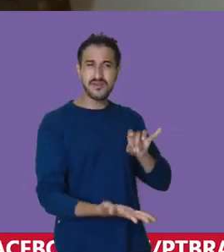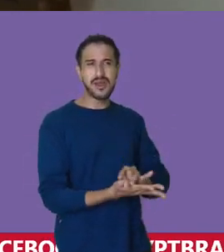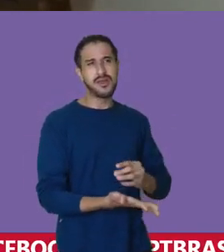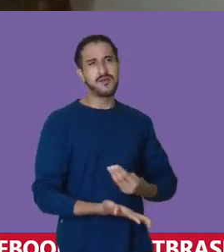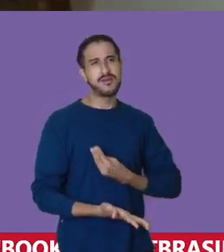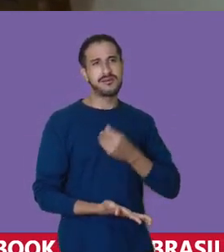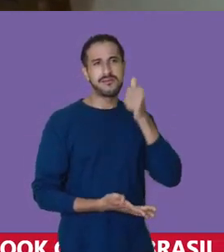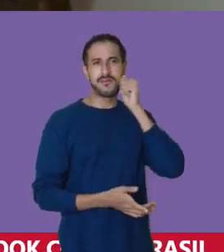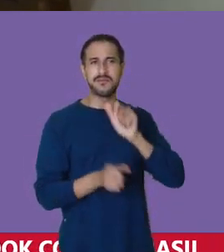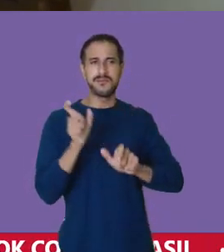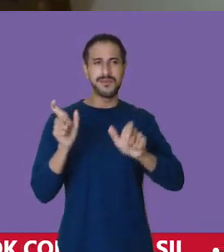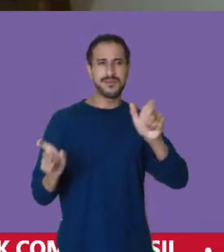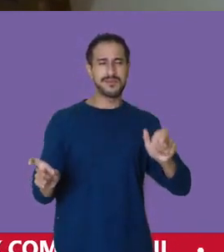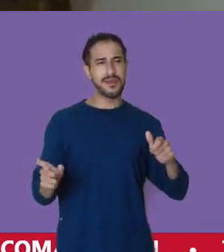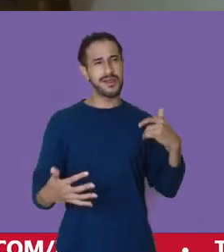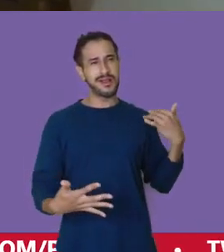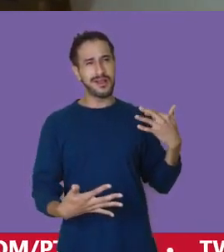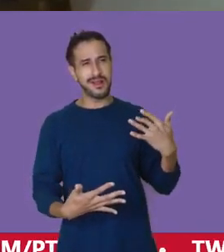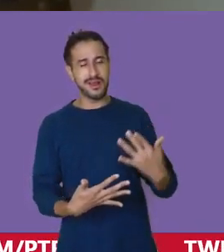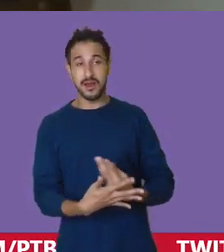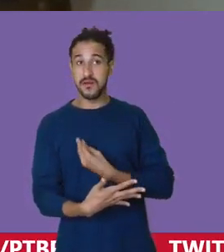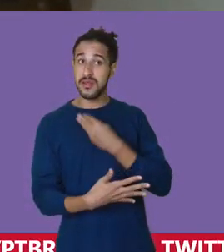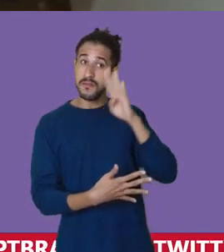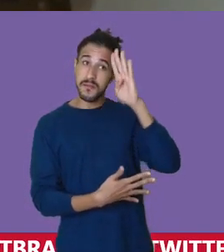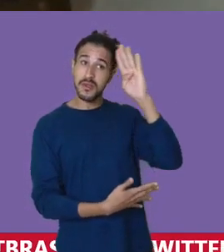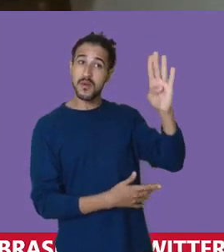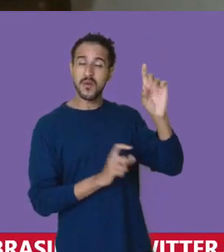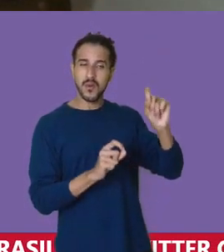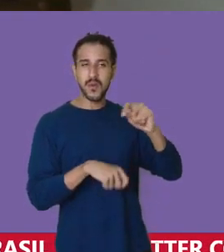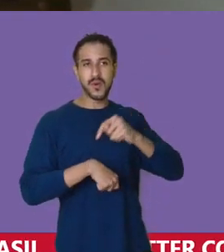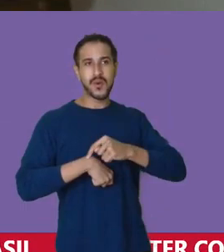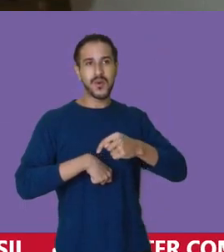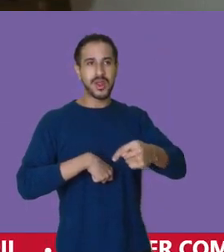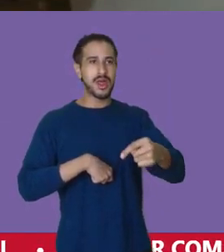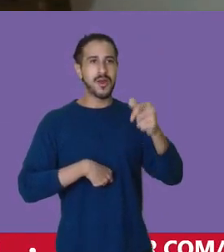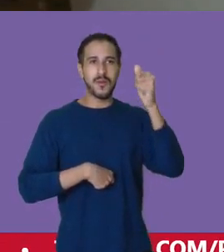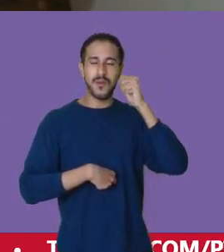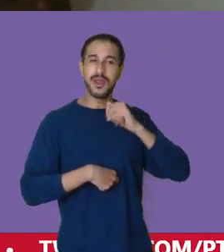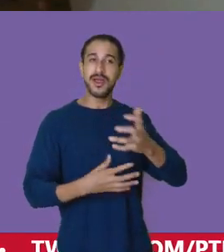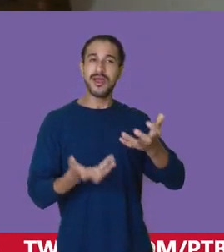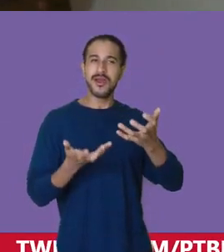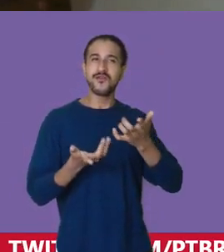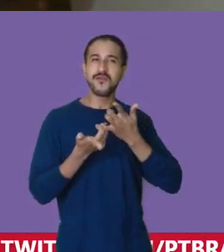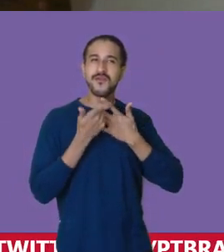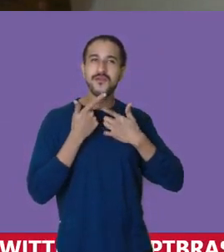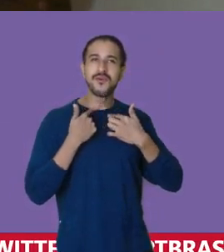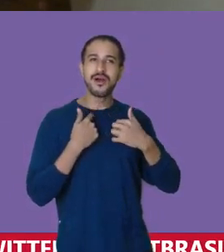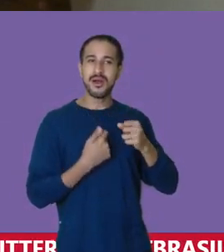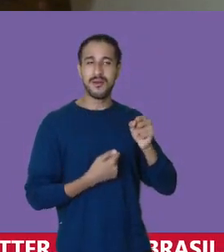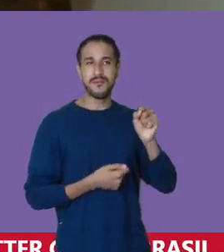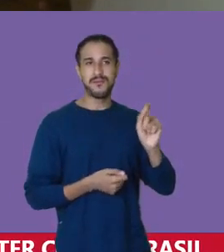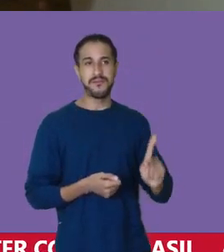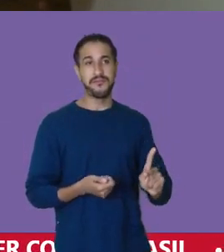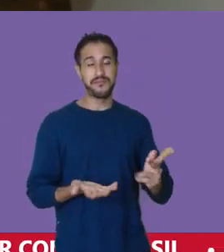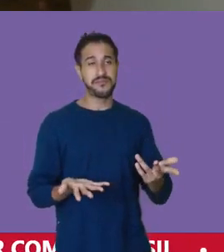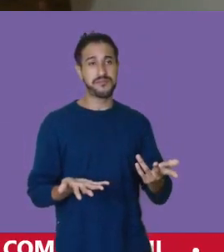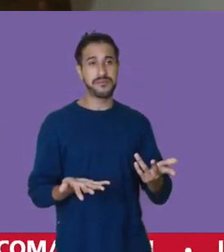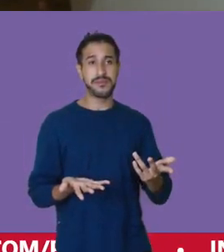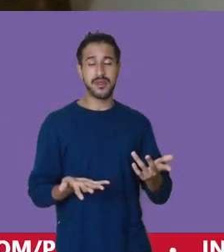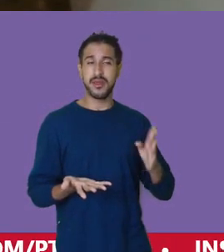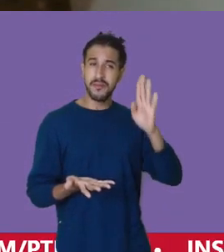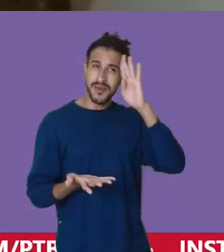das mulheres ao longo de toda a vida, mas, sobretudo, no período em que a mulher busca o benefício previdenciário. A